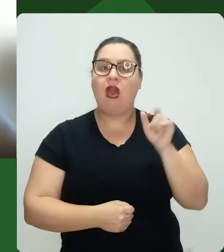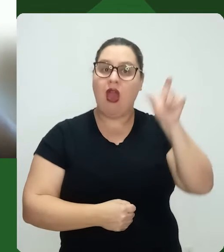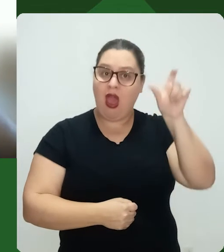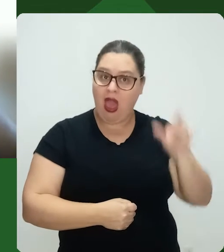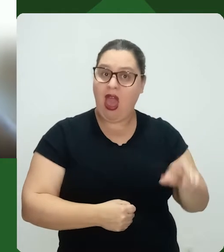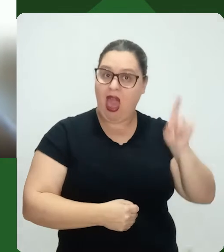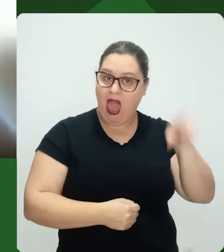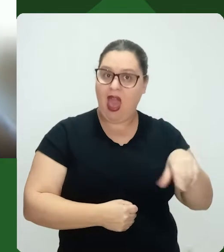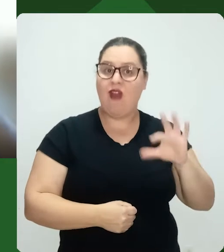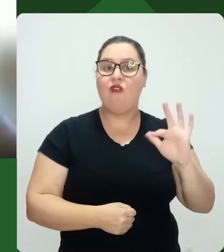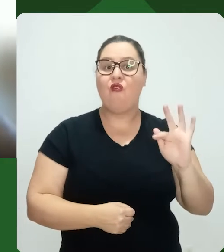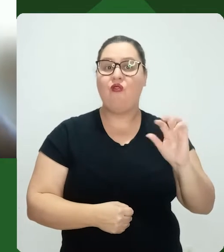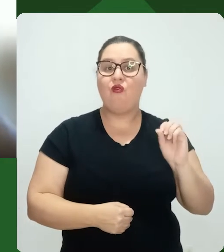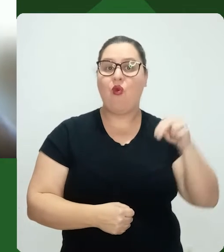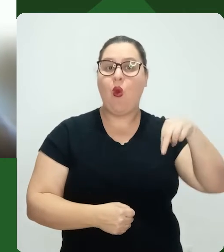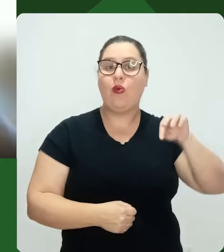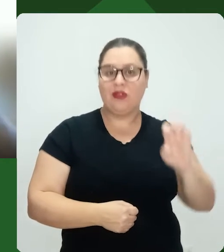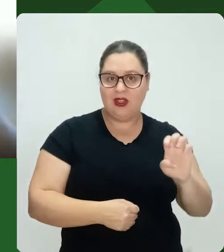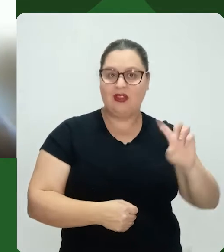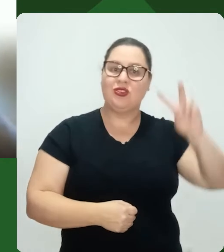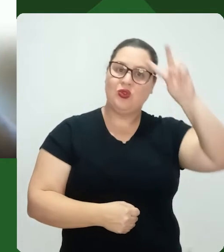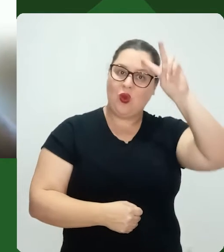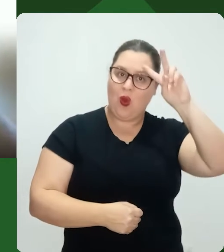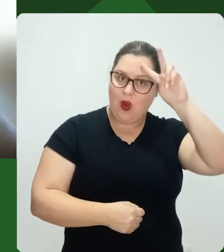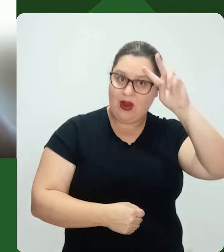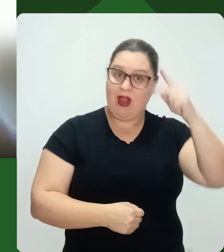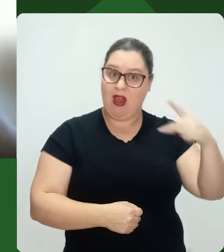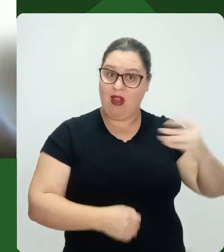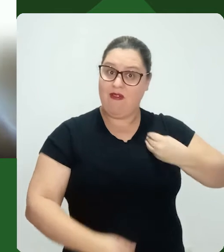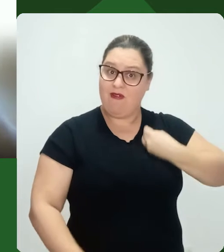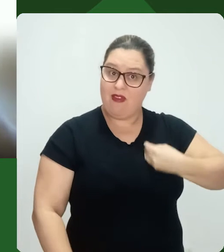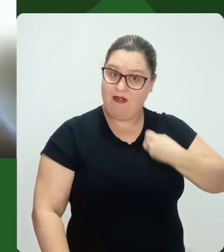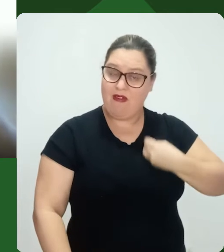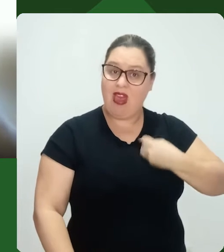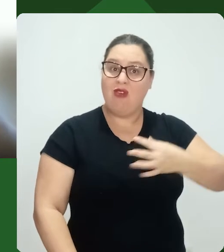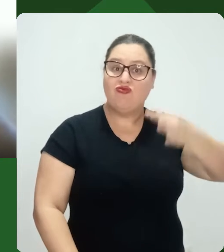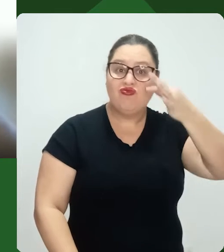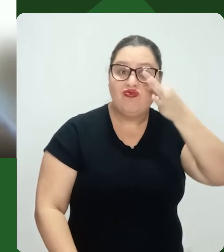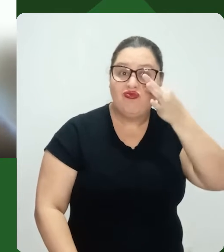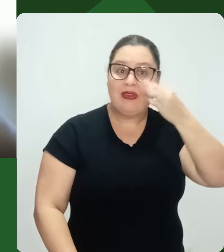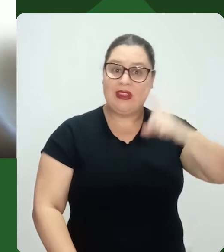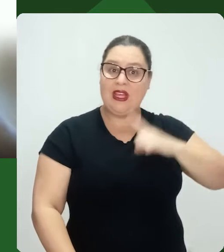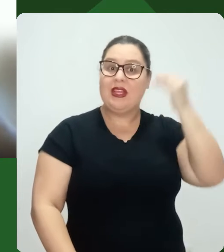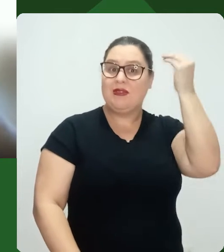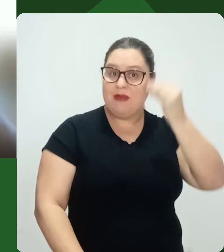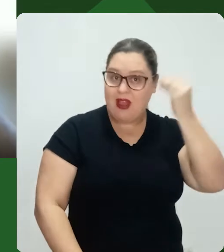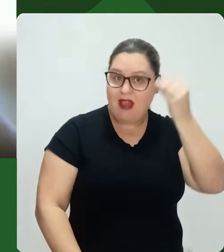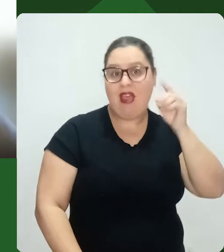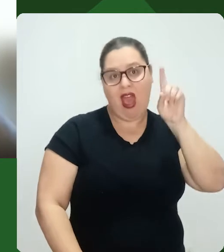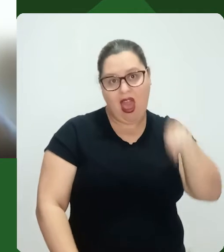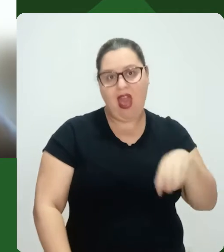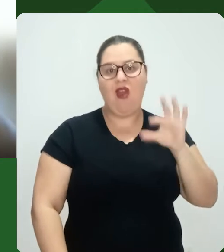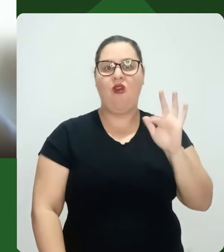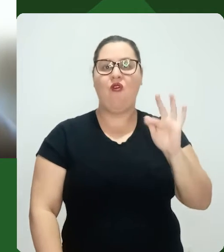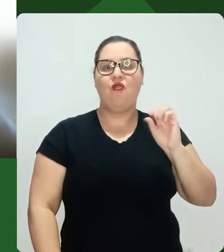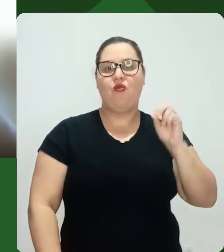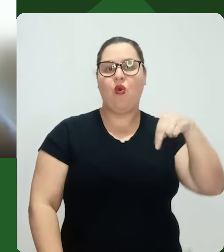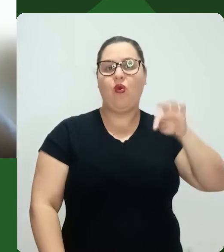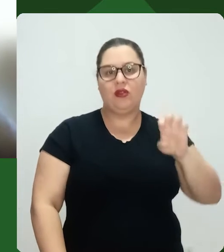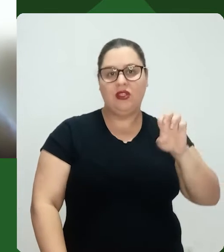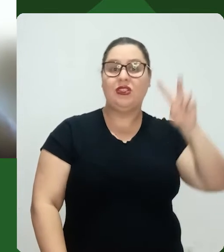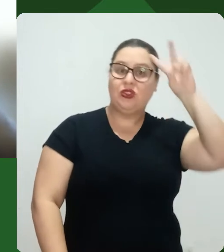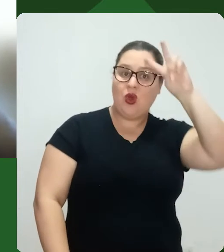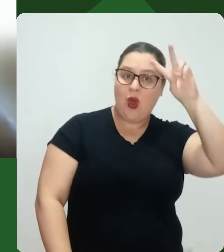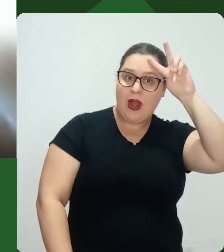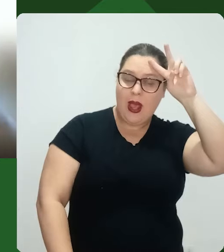determinado acontecimento vai relatar, e essa pessoa é uma fonte histórica, se ela viveu o que ela está contando, né, se